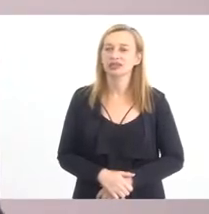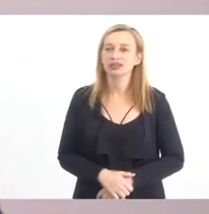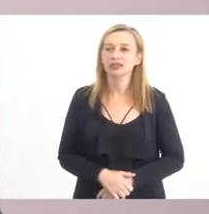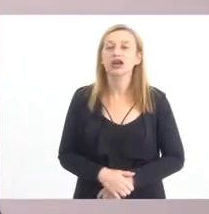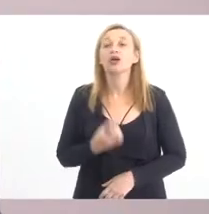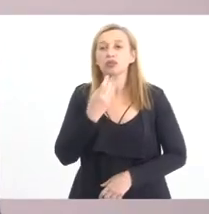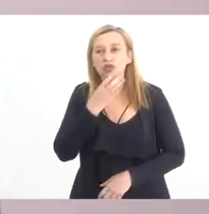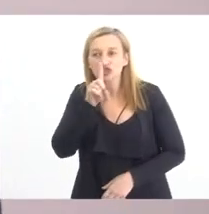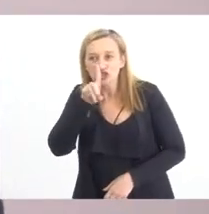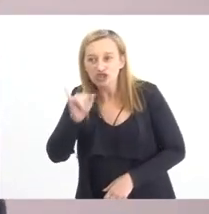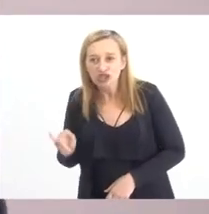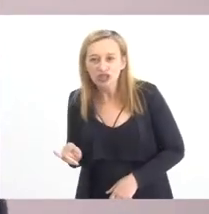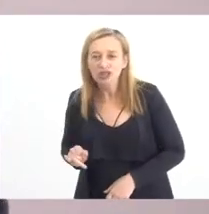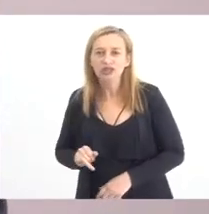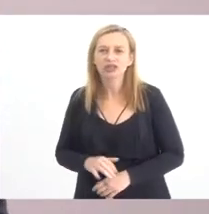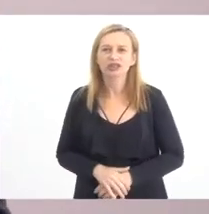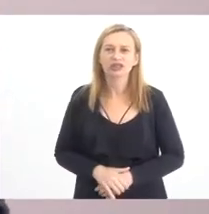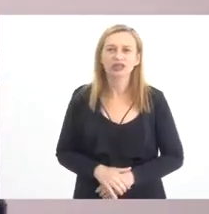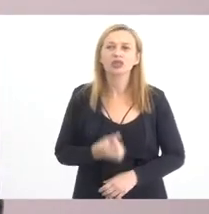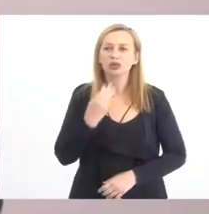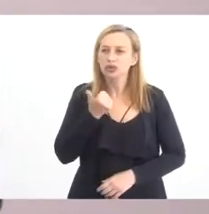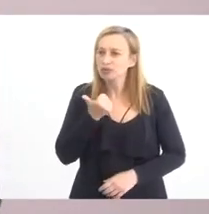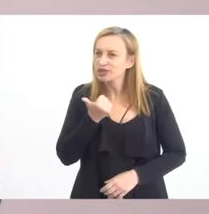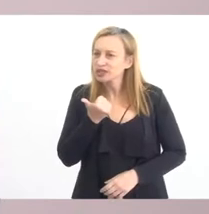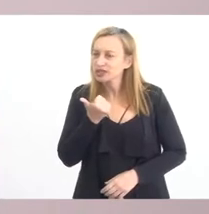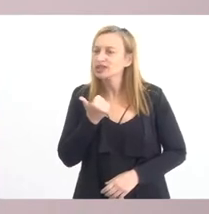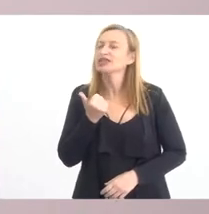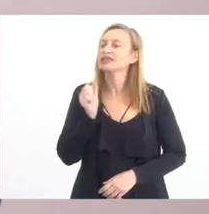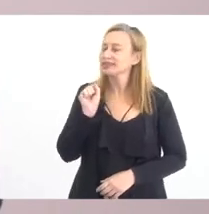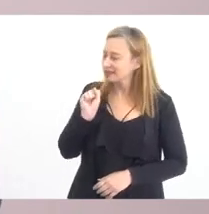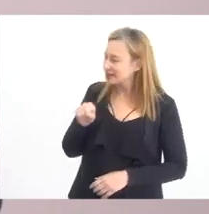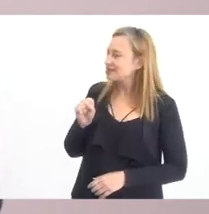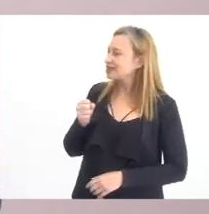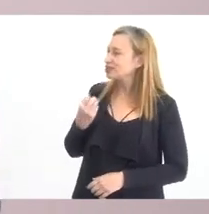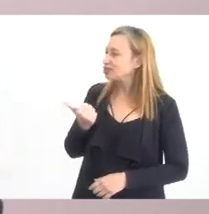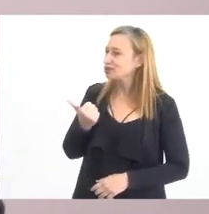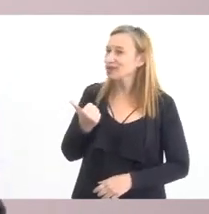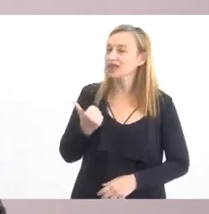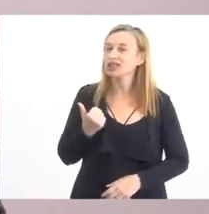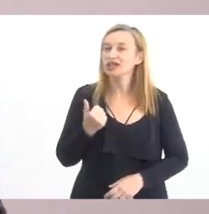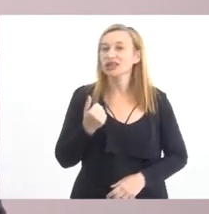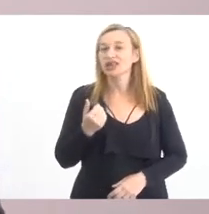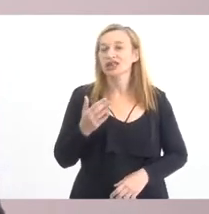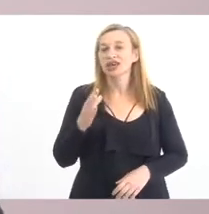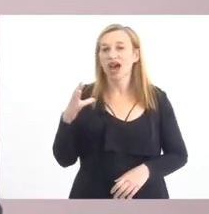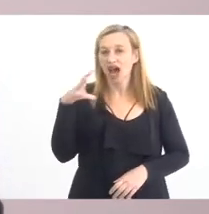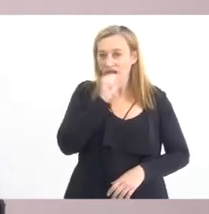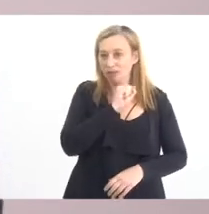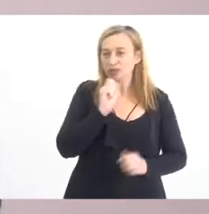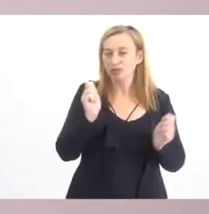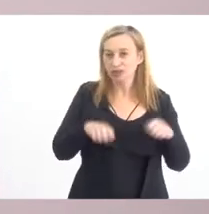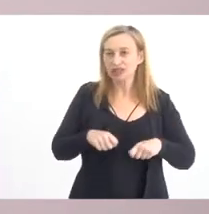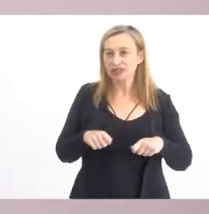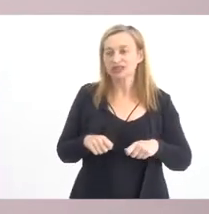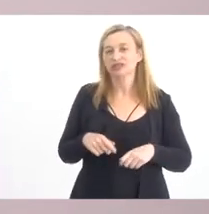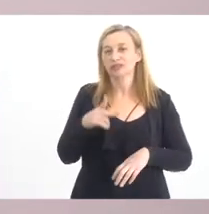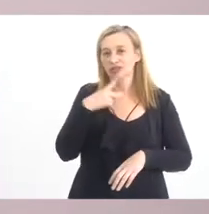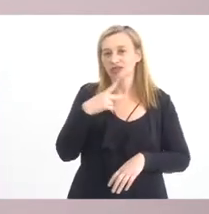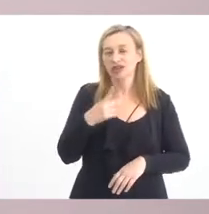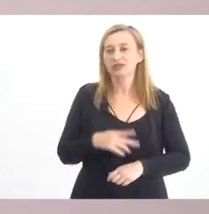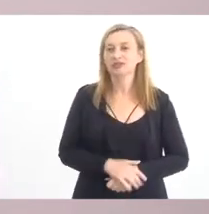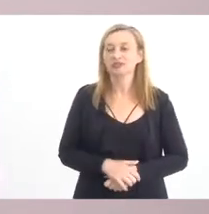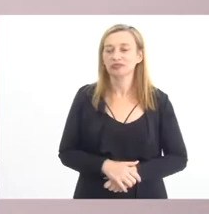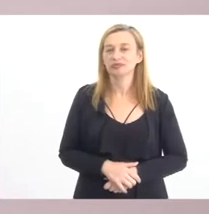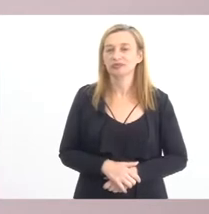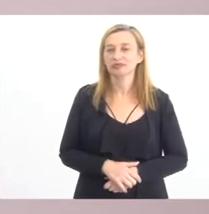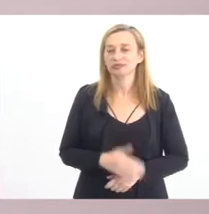Bom dia. Tudo bem? Tudo bem. Te peço também que possa ser o mais concisa possível para a gente garantir a maior participação de pessoas.